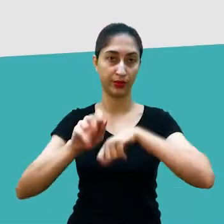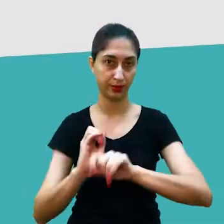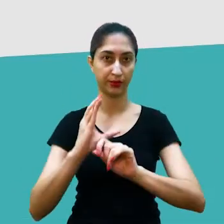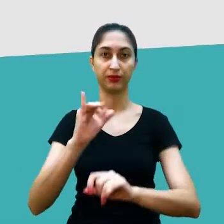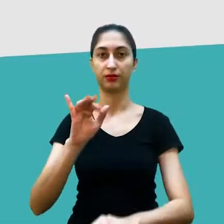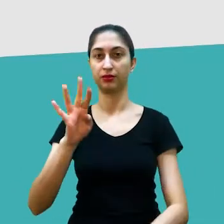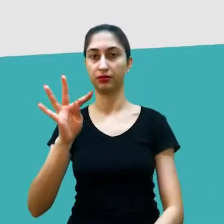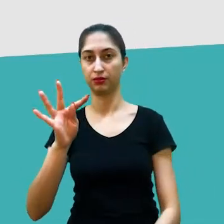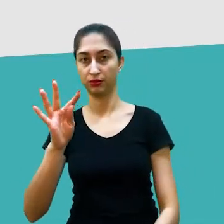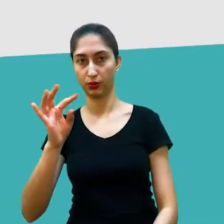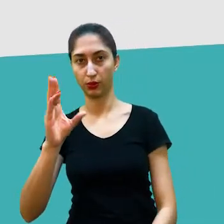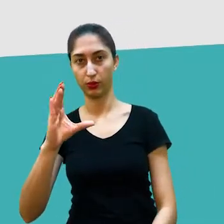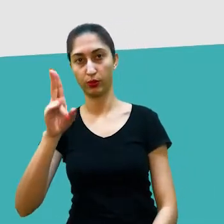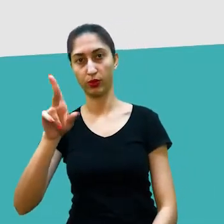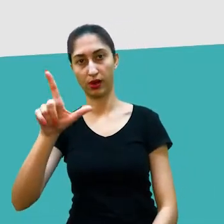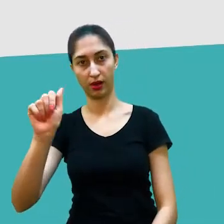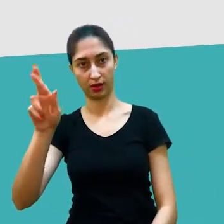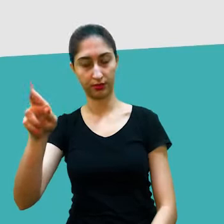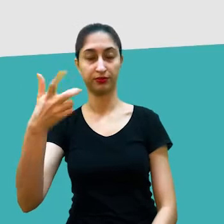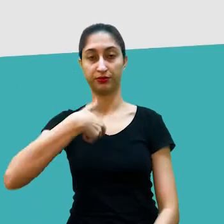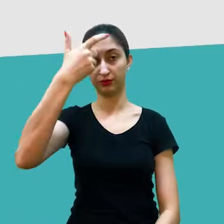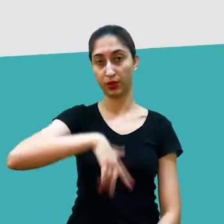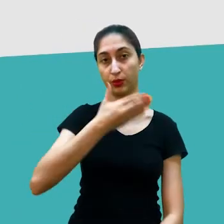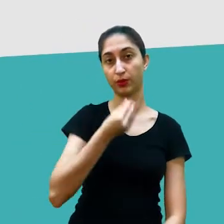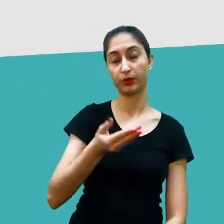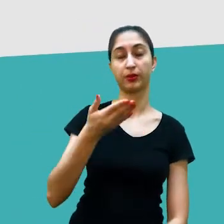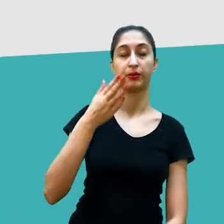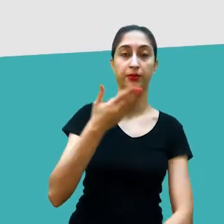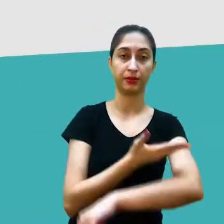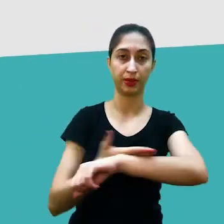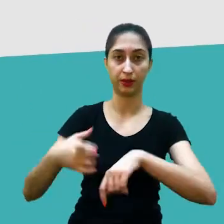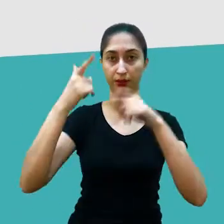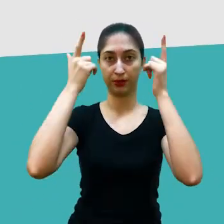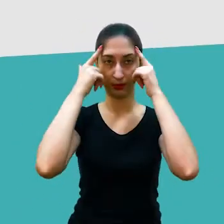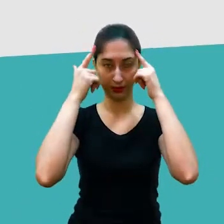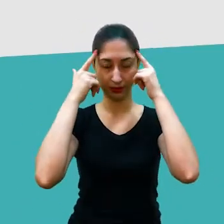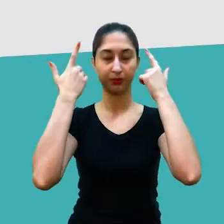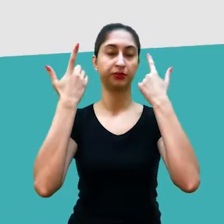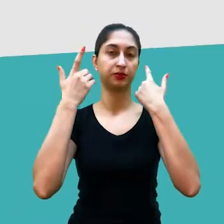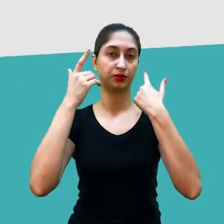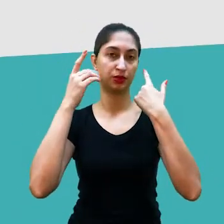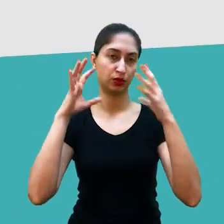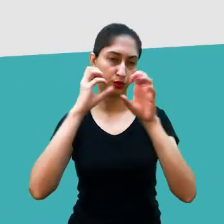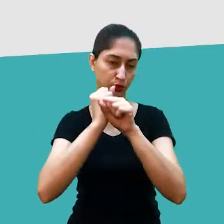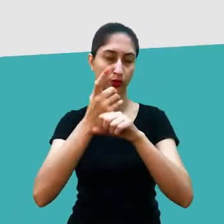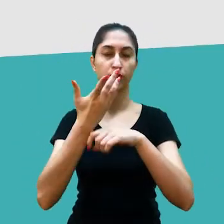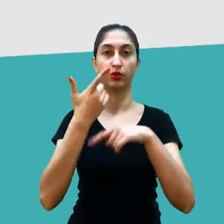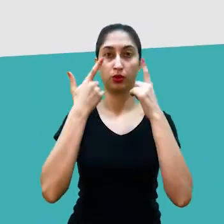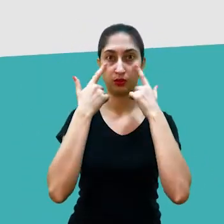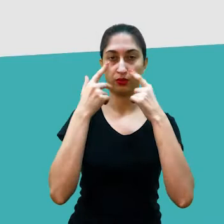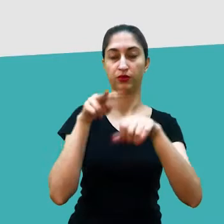design. Eu estou aqui, eu sou um homem branco, de cabelo escuro, olhos verdes, estou usando óculos com uma